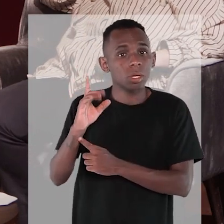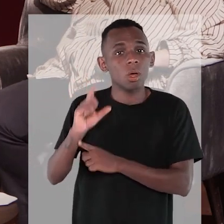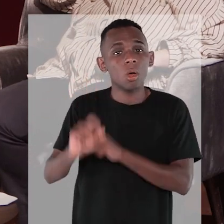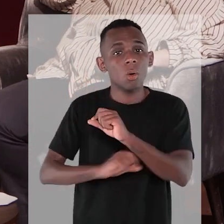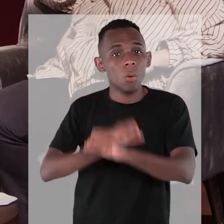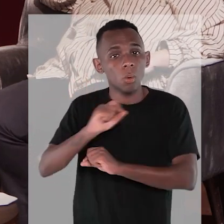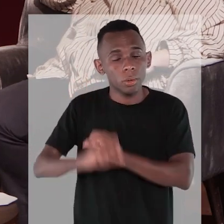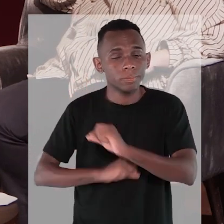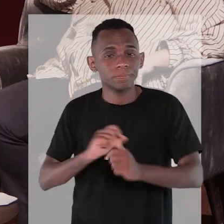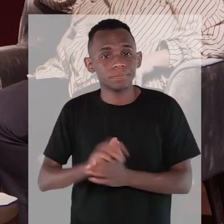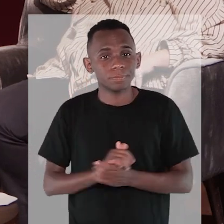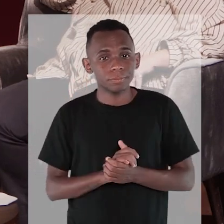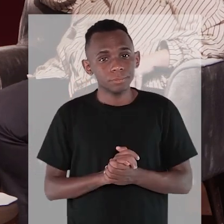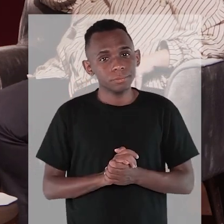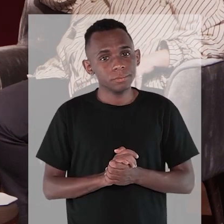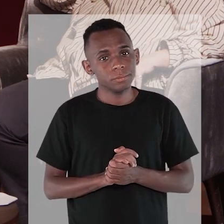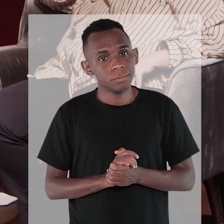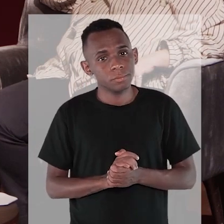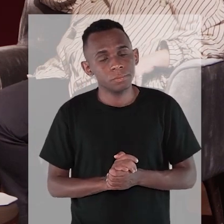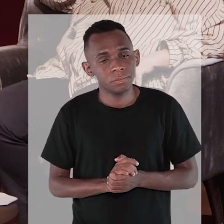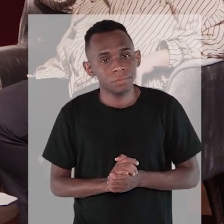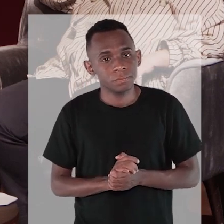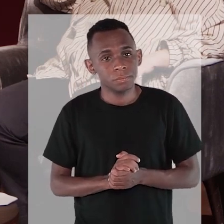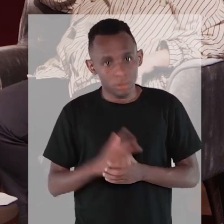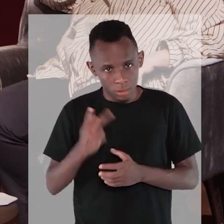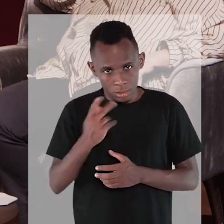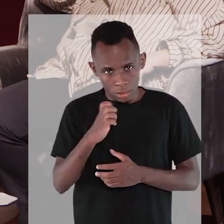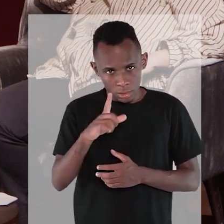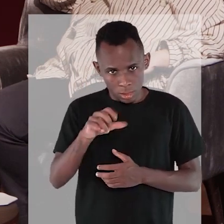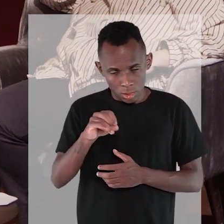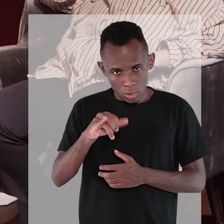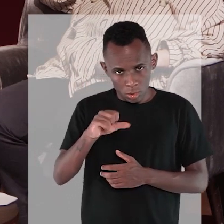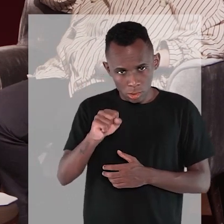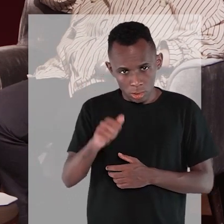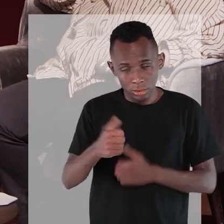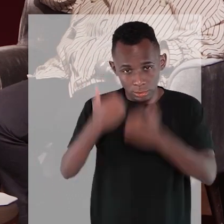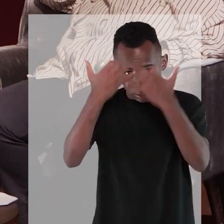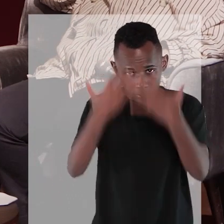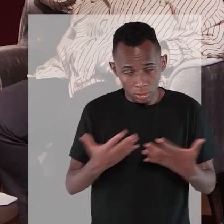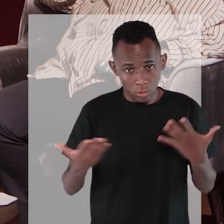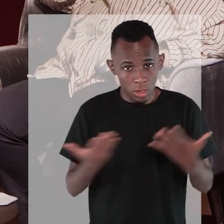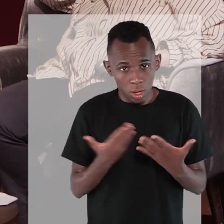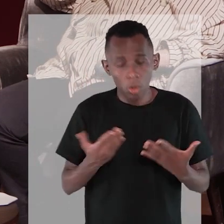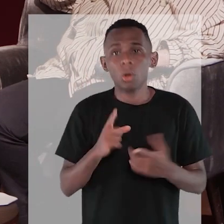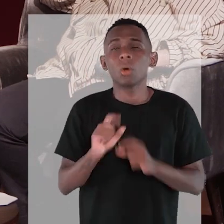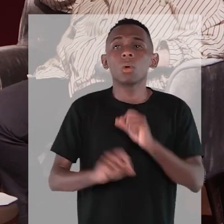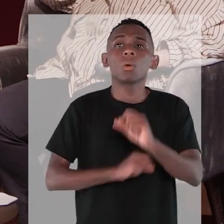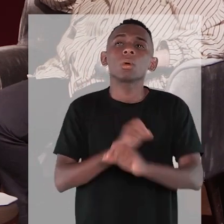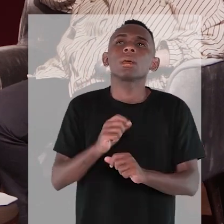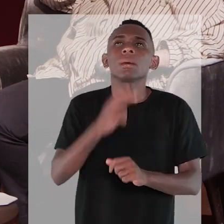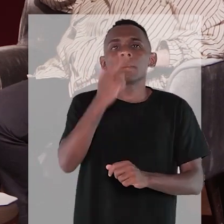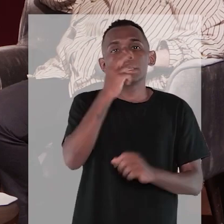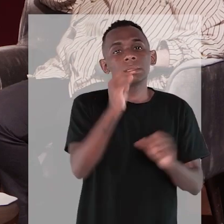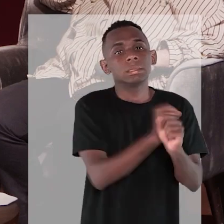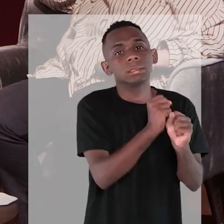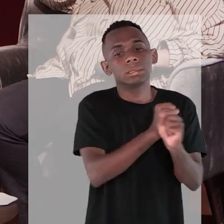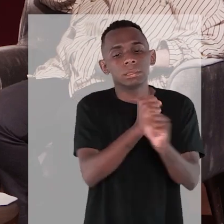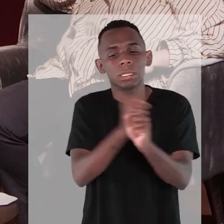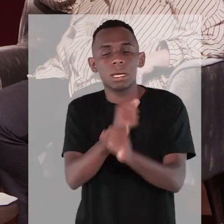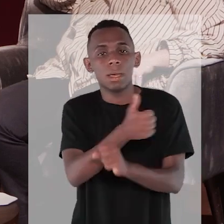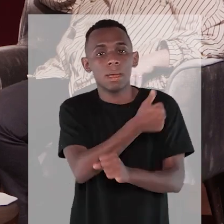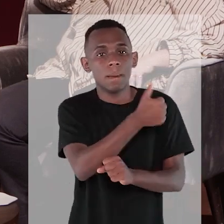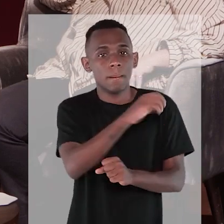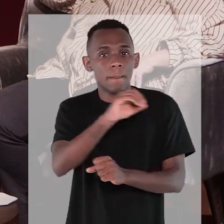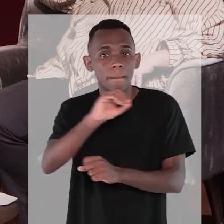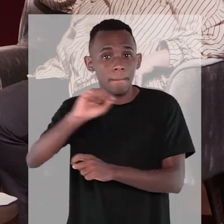a referência que a Heloísa fez agora sobre os 1000 anos do governo dele não é à toa. Eram